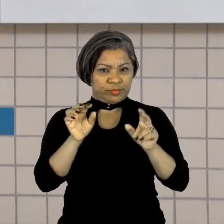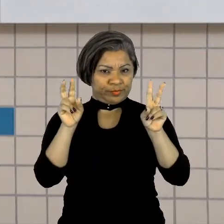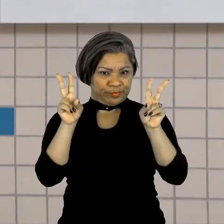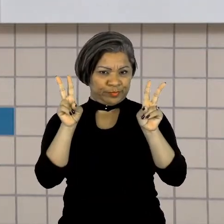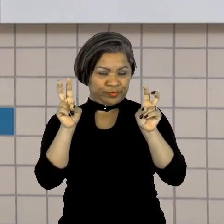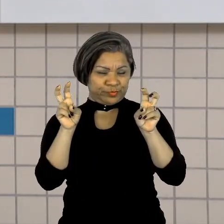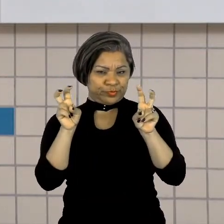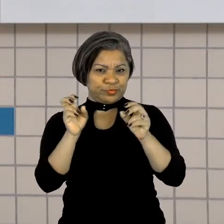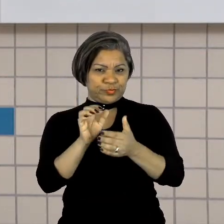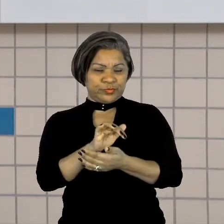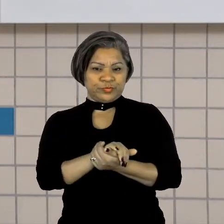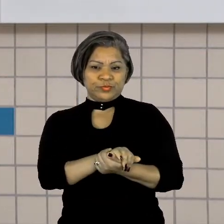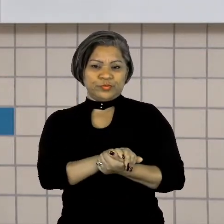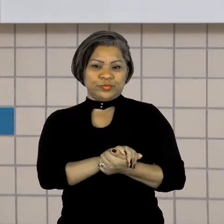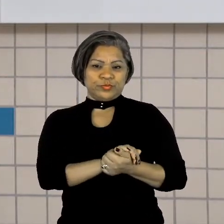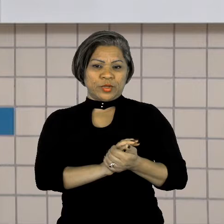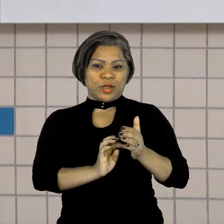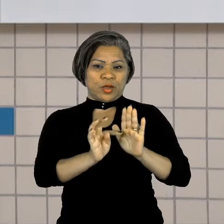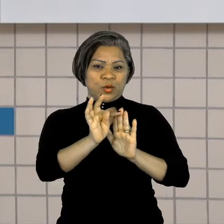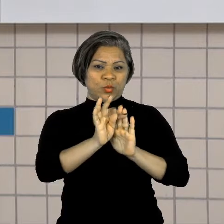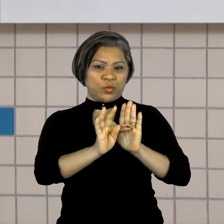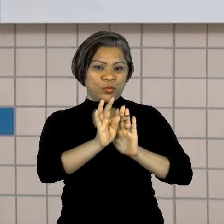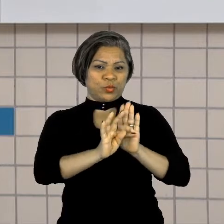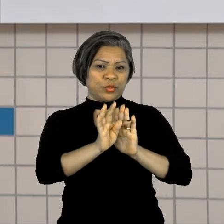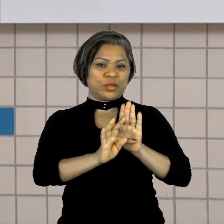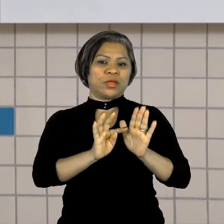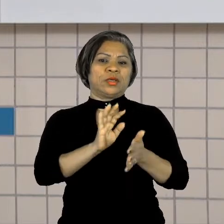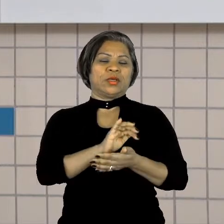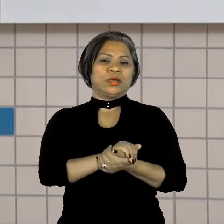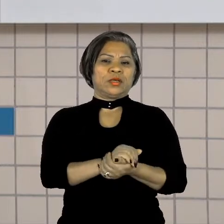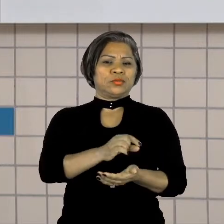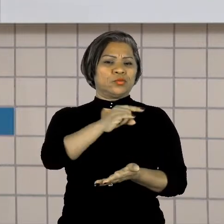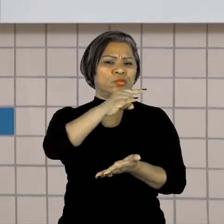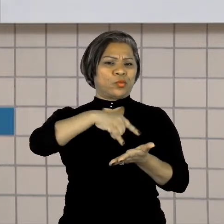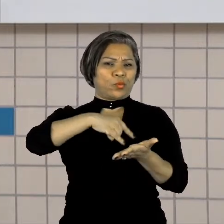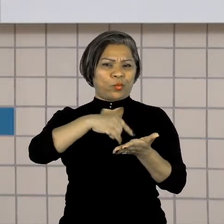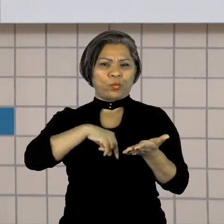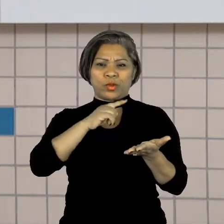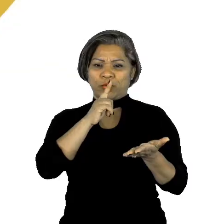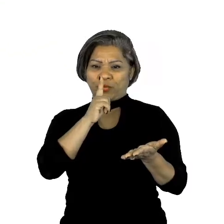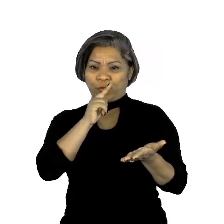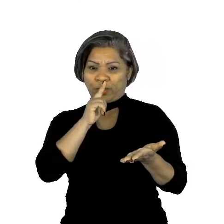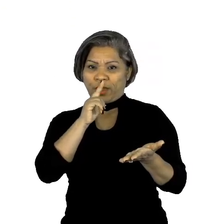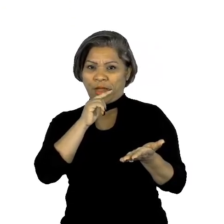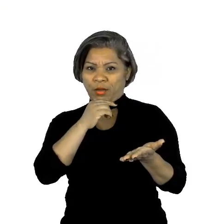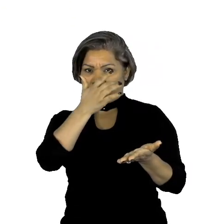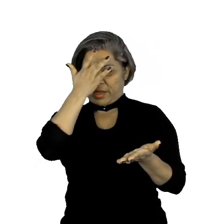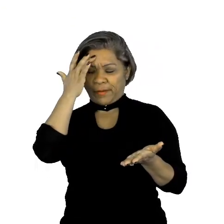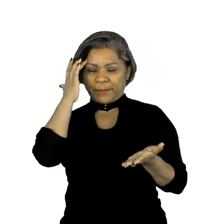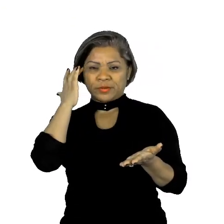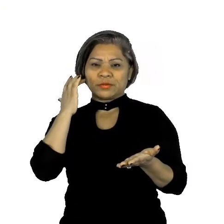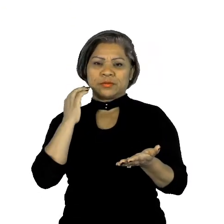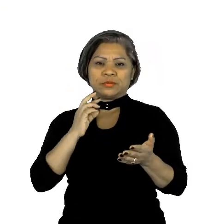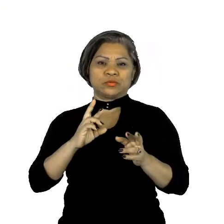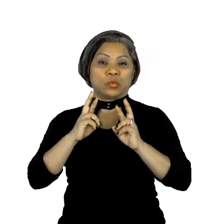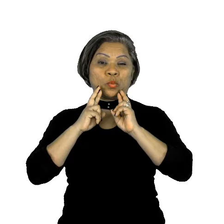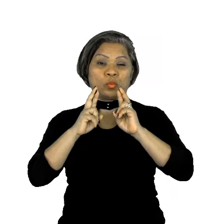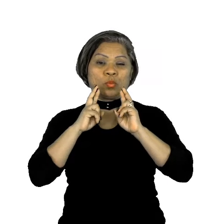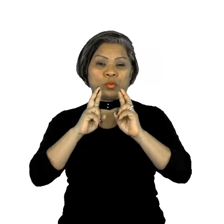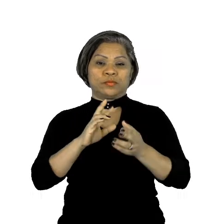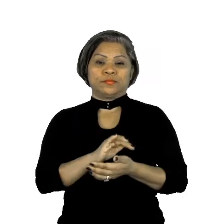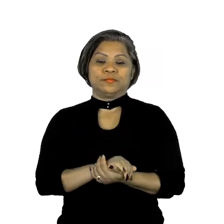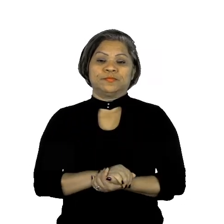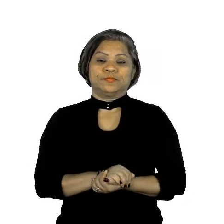da questão da conta de água lá, do pessoal que reclamou. Abre aspas, nós temos